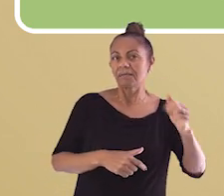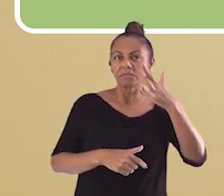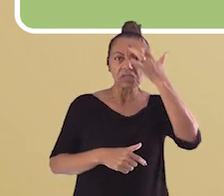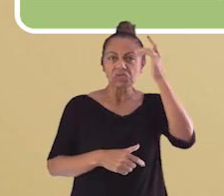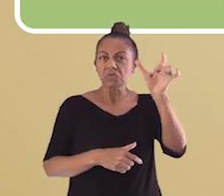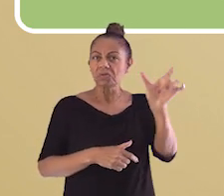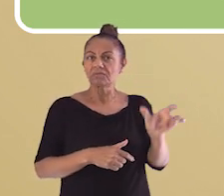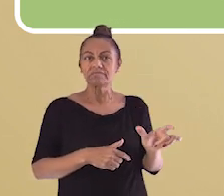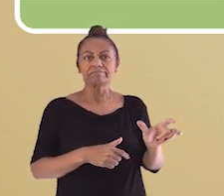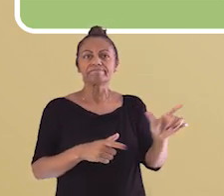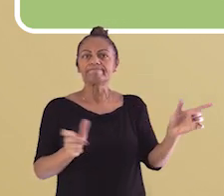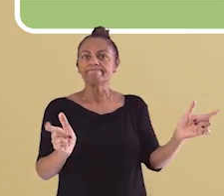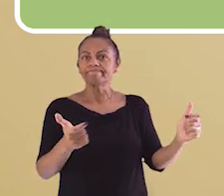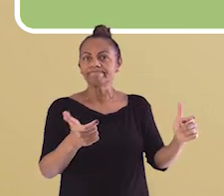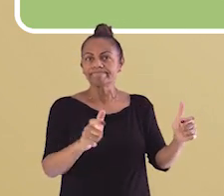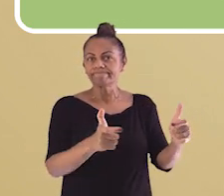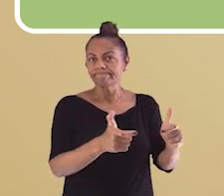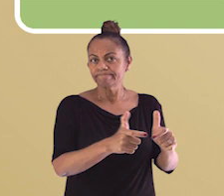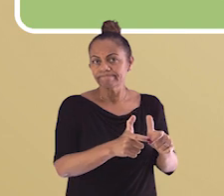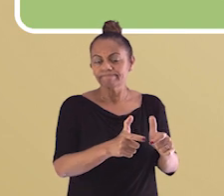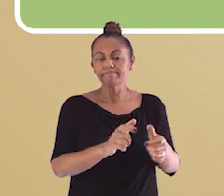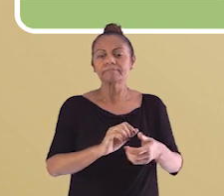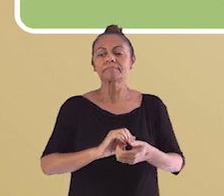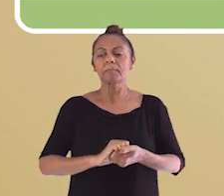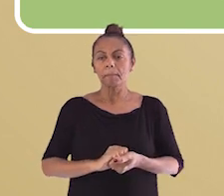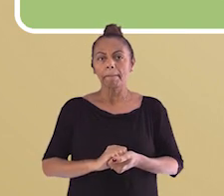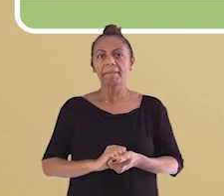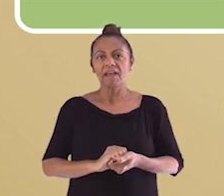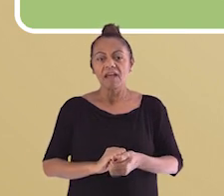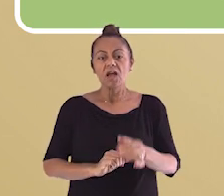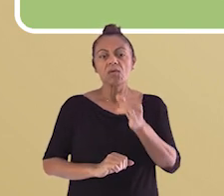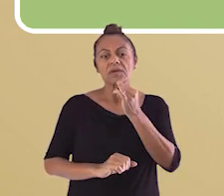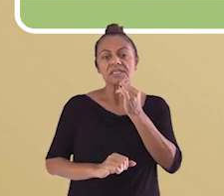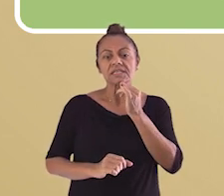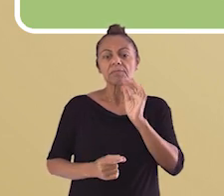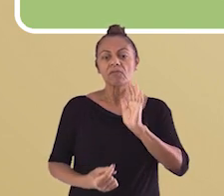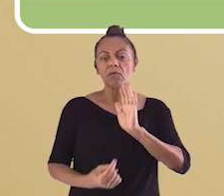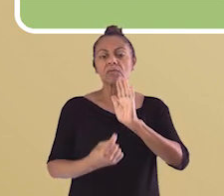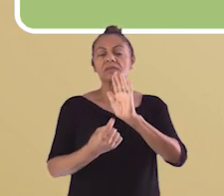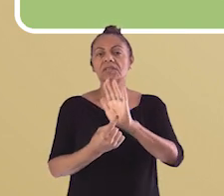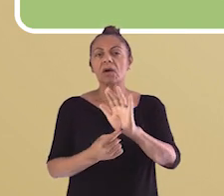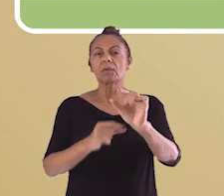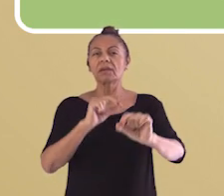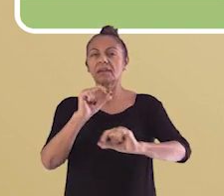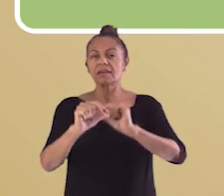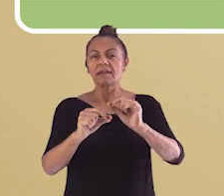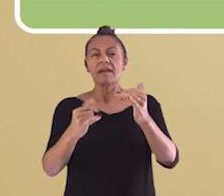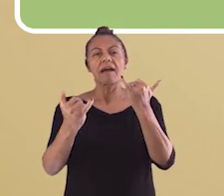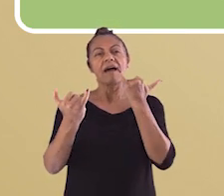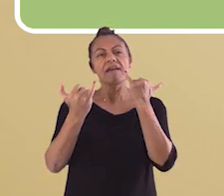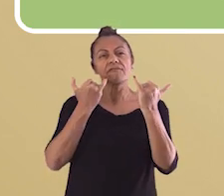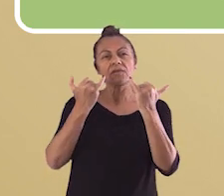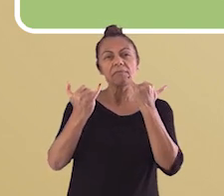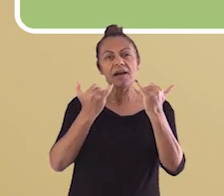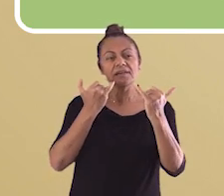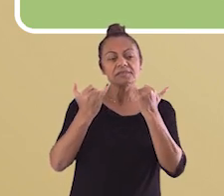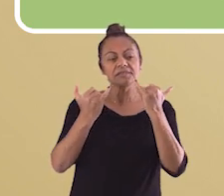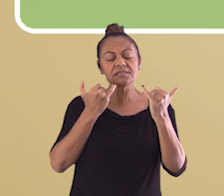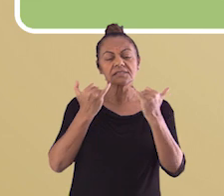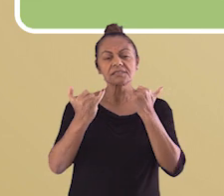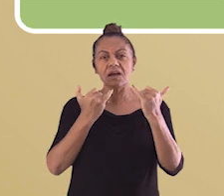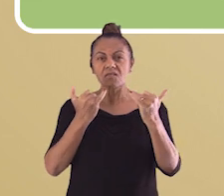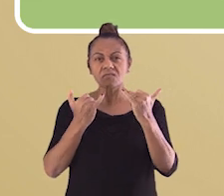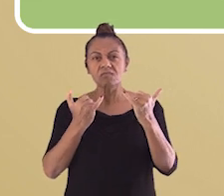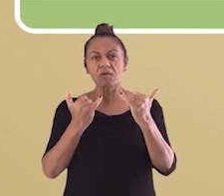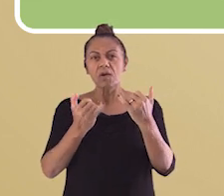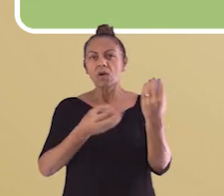que demandam uma formação específica. Quer um exemplo comum de como as informações e a coleta de dados têm